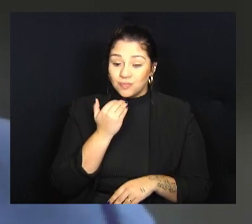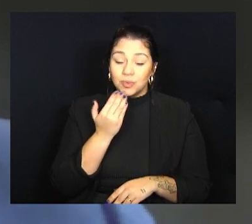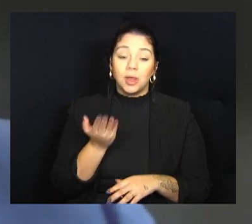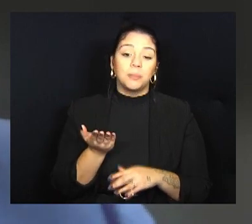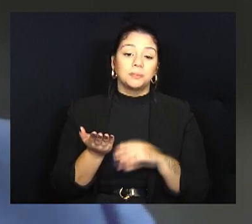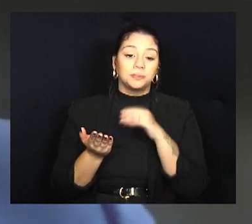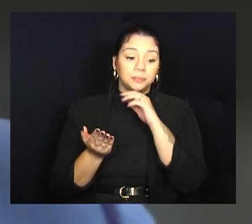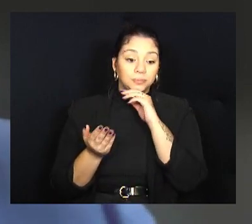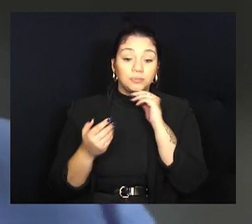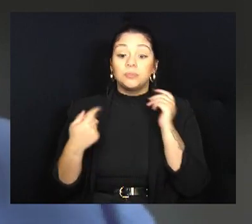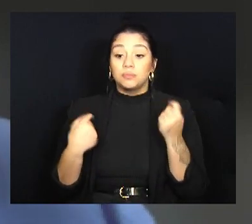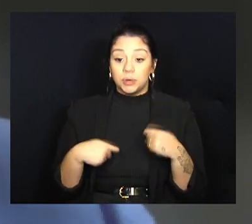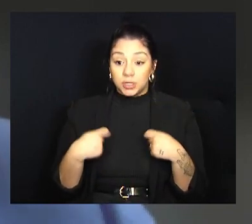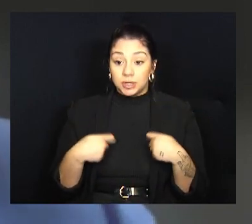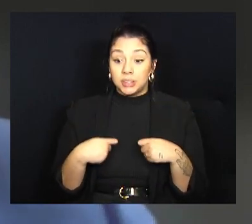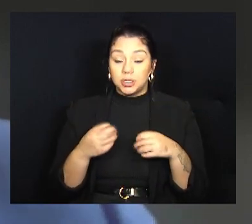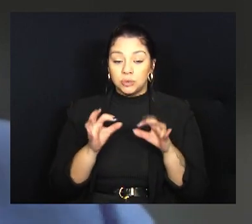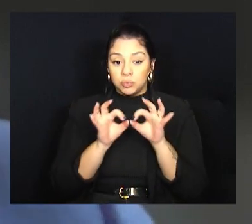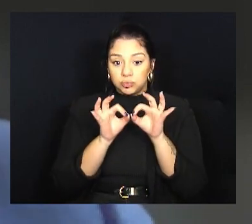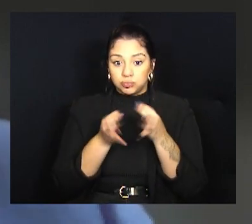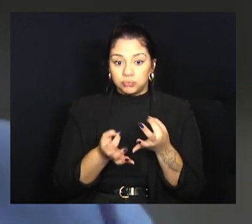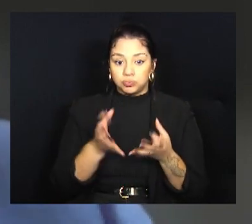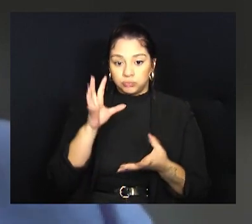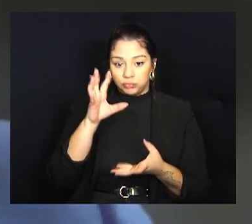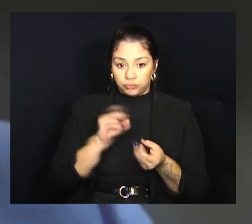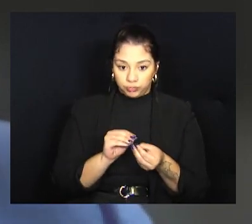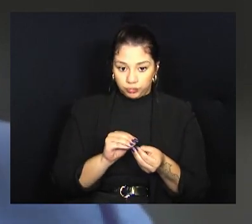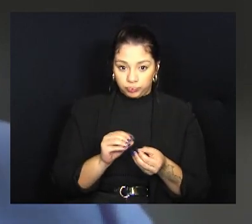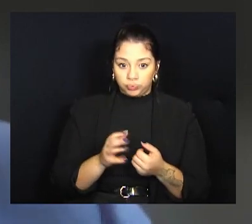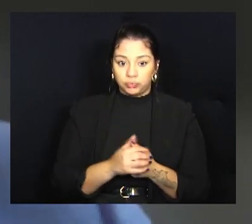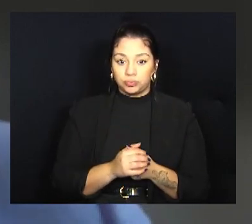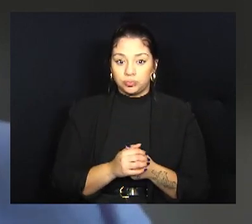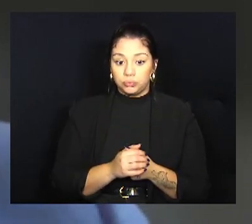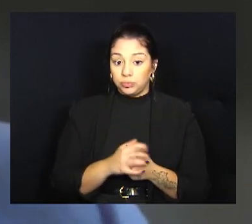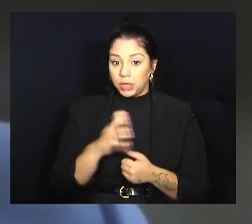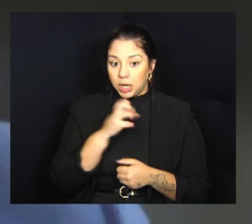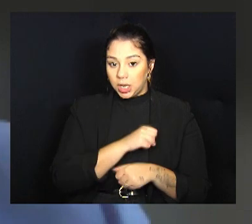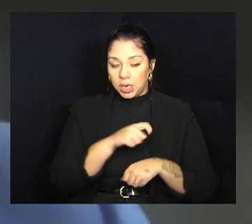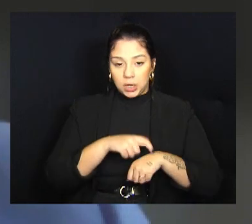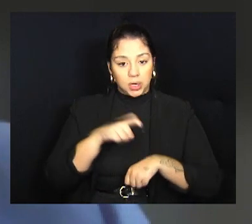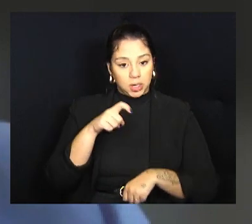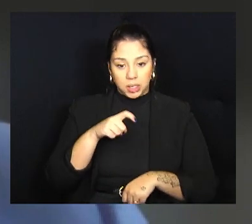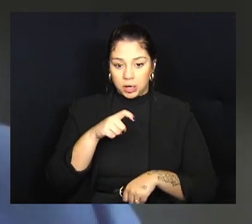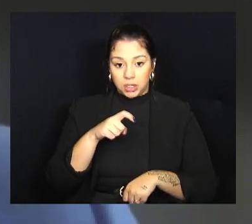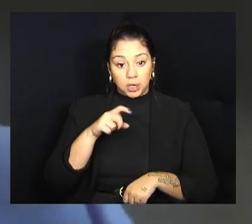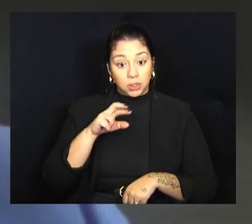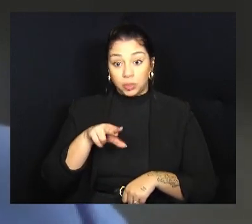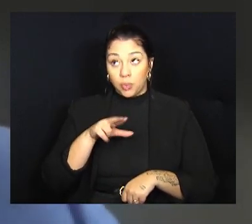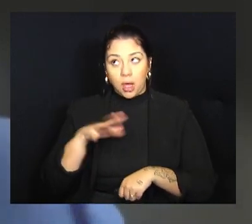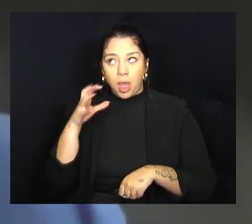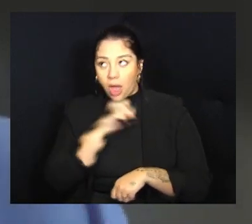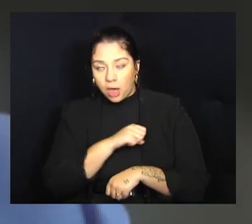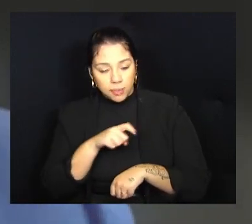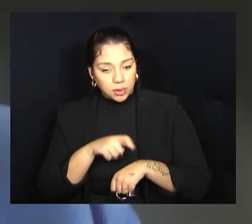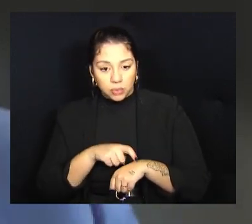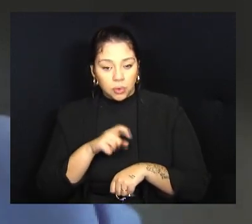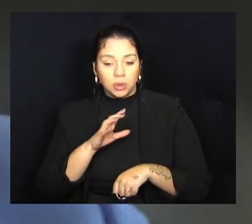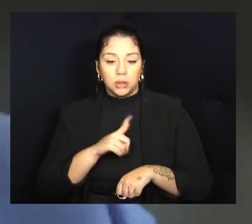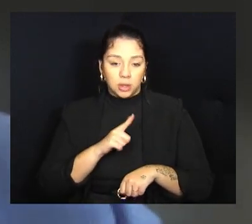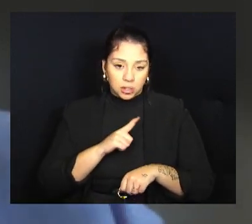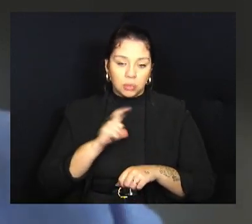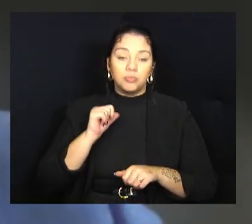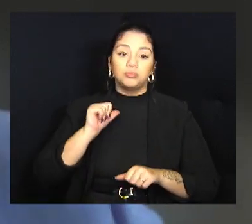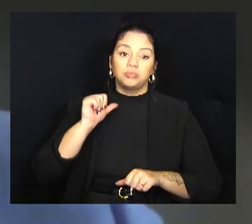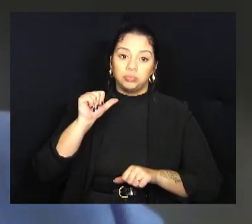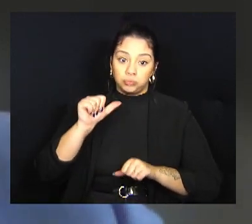e a gente precisa de uma simplificação de imediato. Assim, não vai ser de imediato, vai ter uma transição